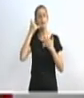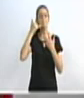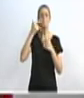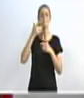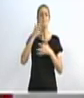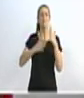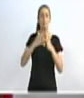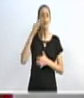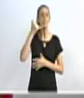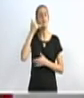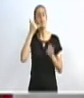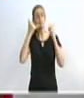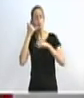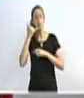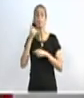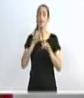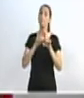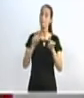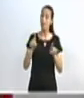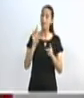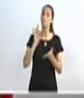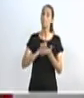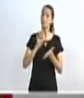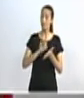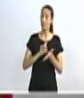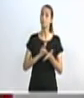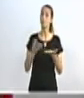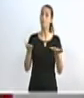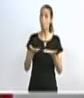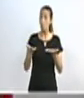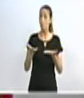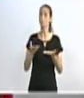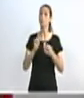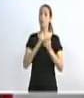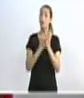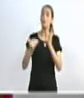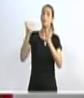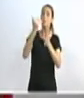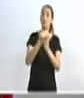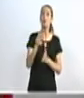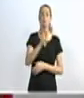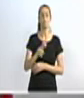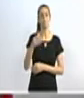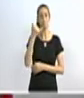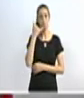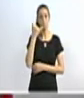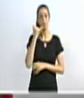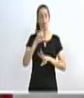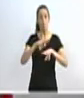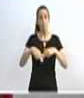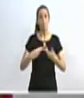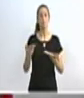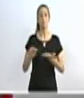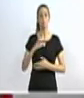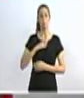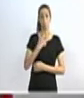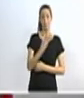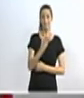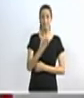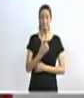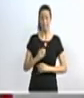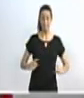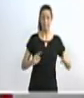dados crescendo de maneira exponencial, explodindo. Então, aqui a gente tem 46 torres